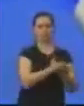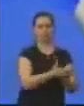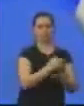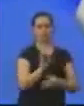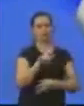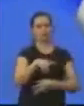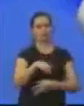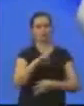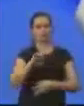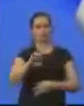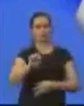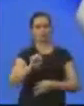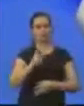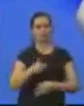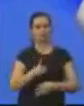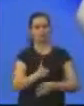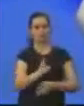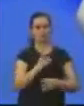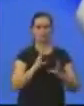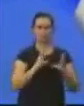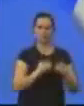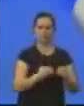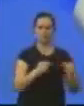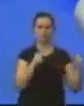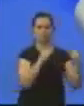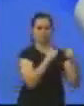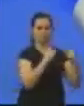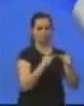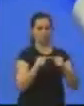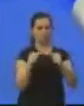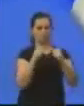funções contínuas em todo o seu domínio.